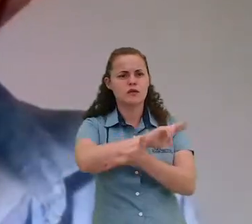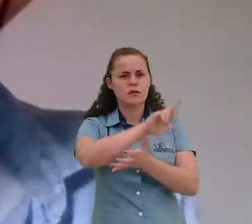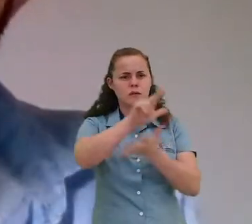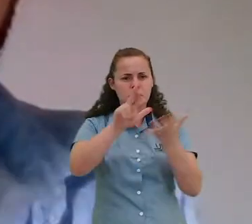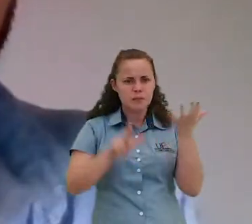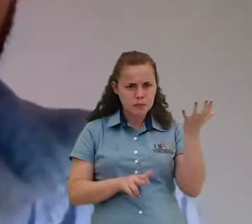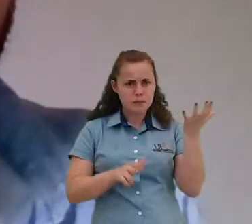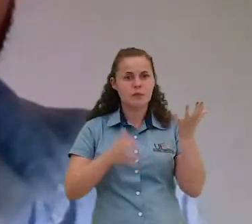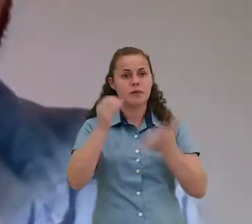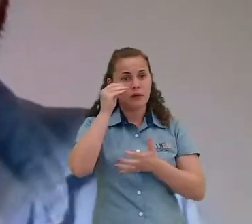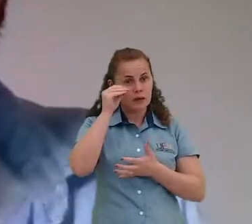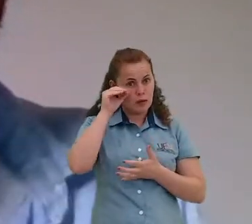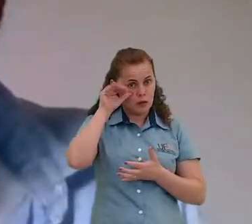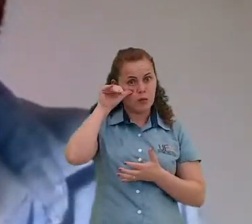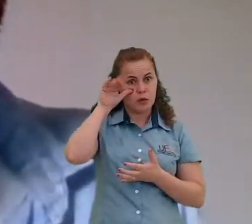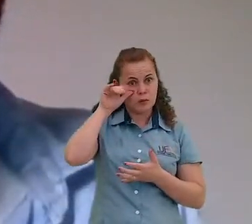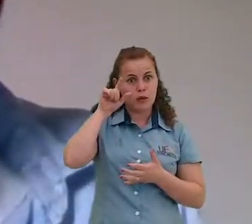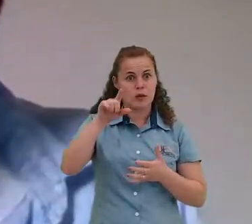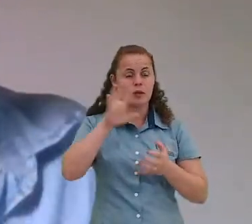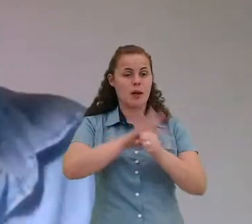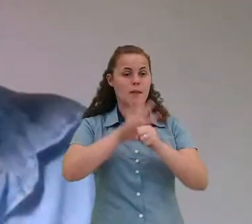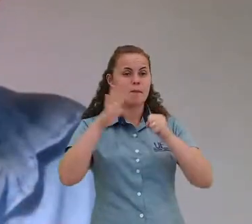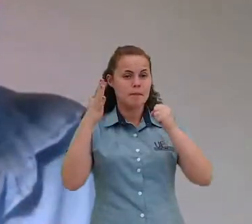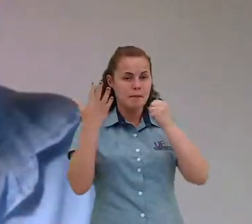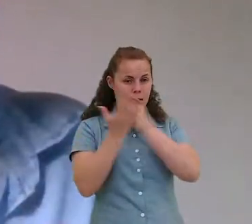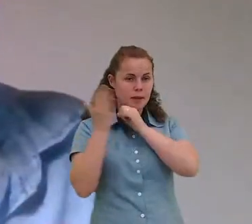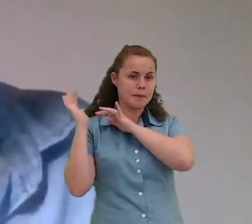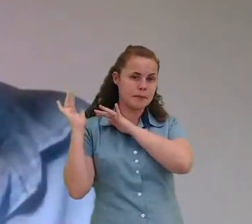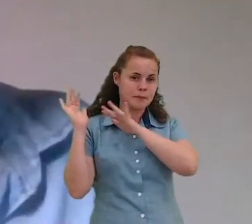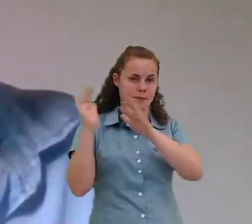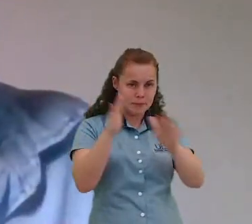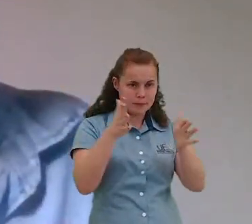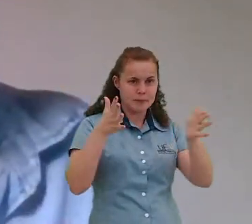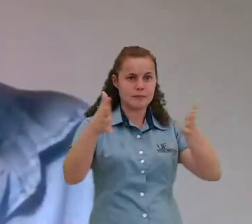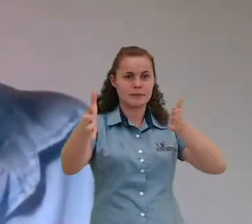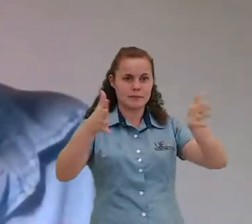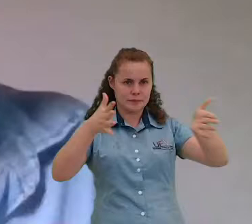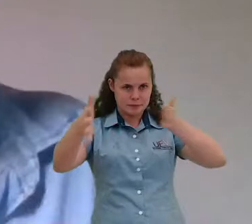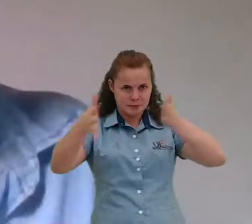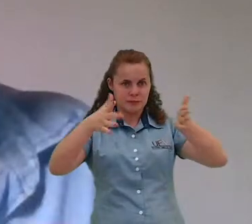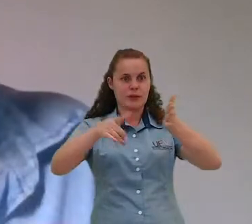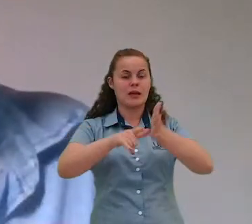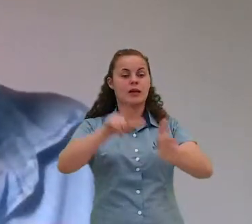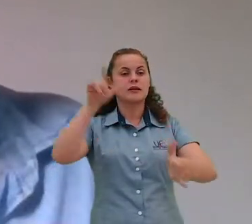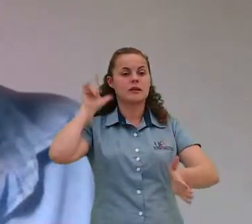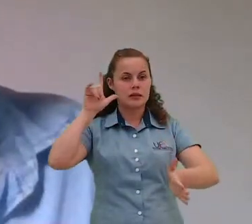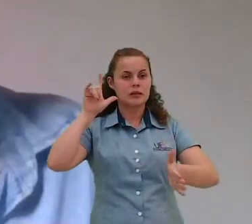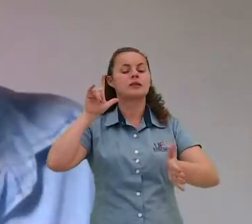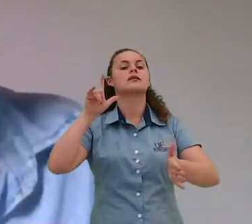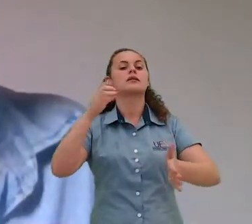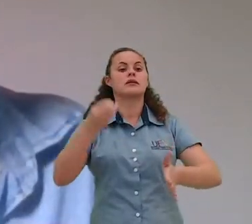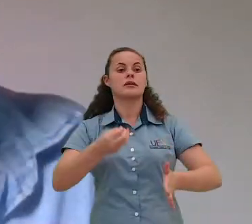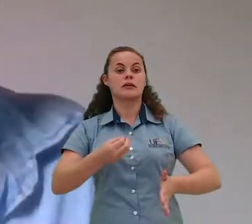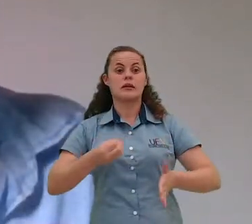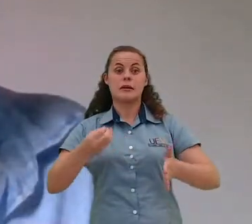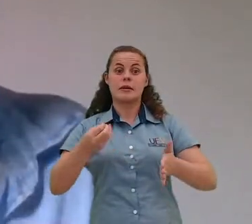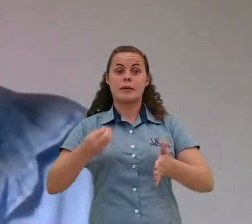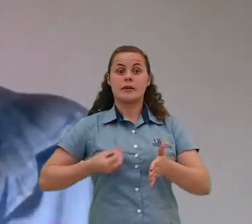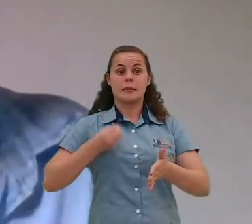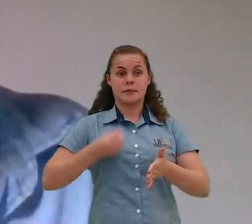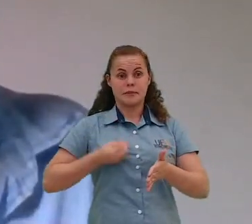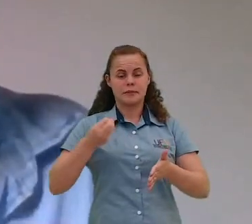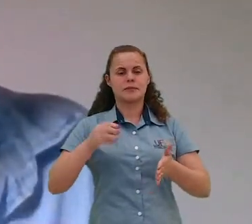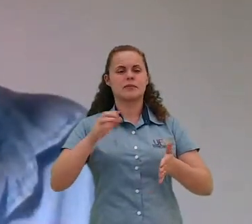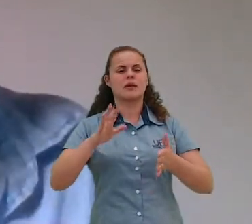título de curiosidade, durante a pandemia do Covid, com o adiantamento dos eventos presenciais, o grupo se dedicou a produzir